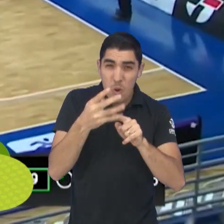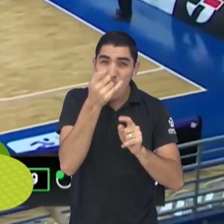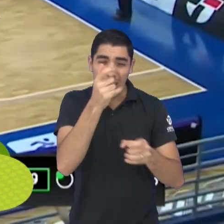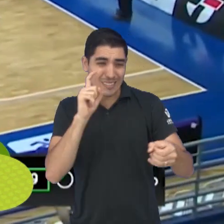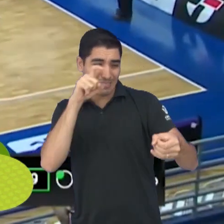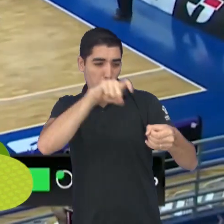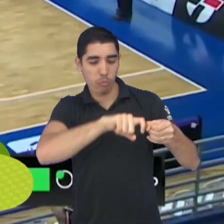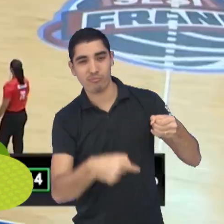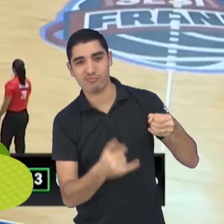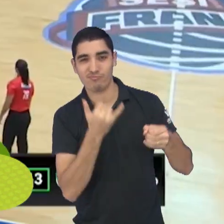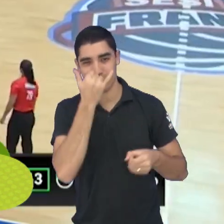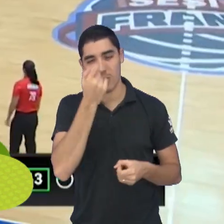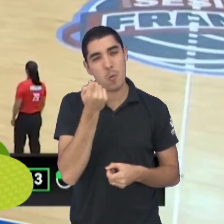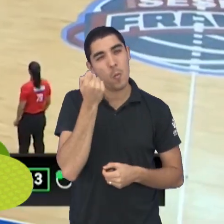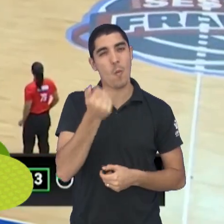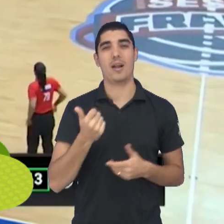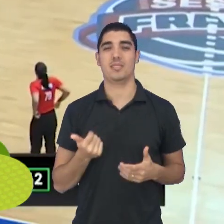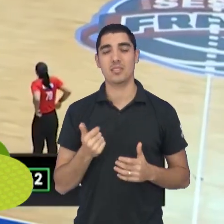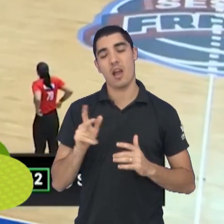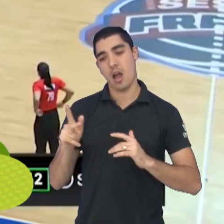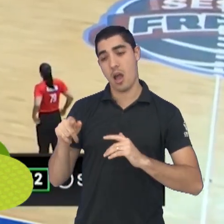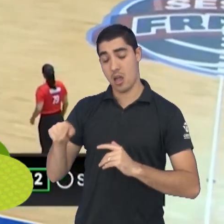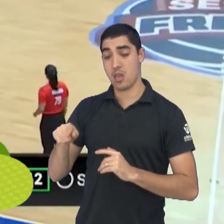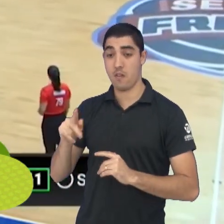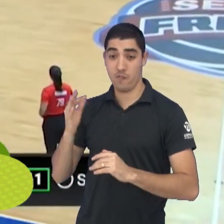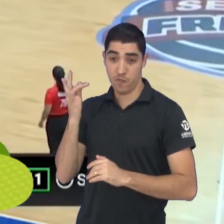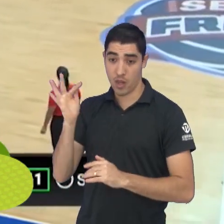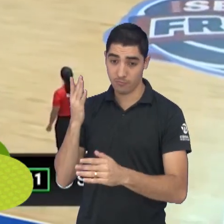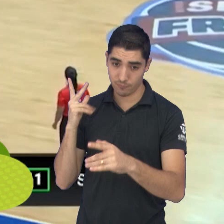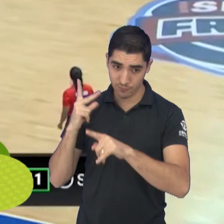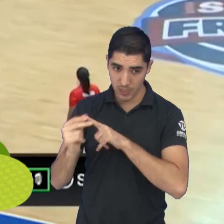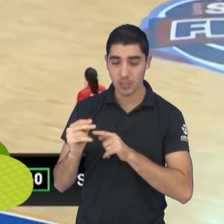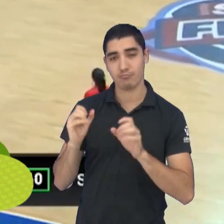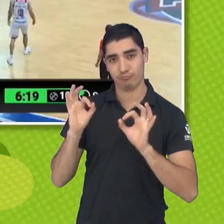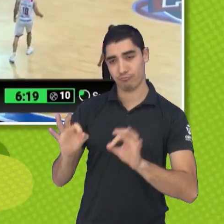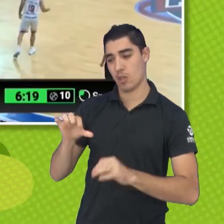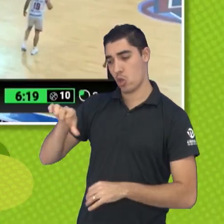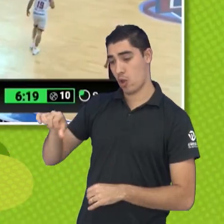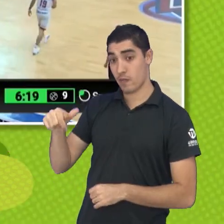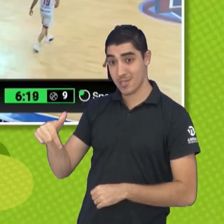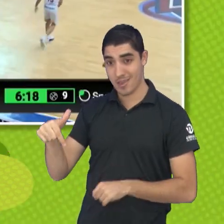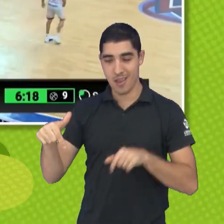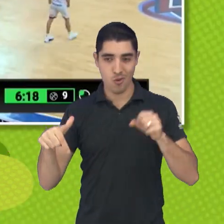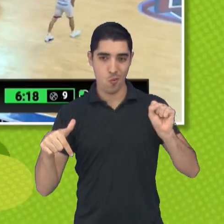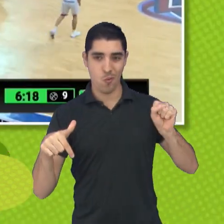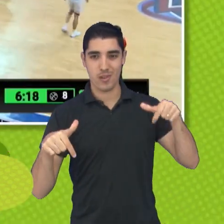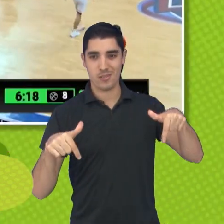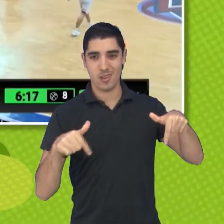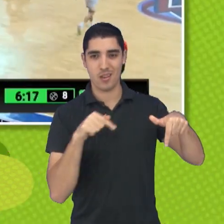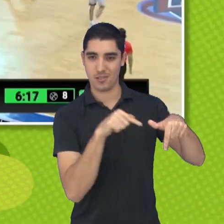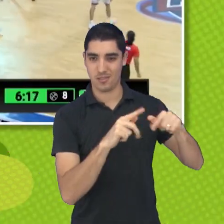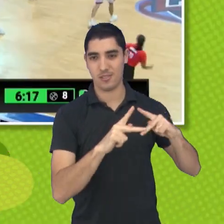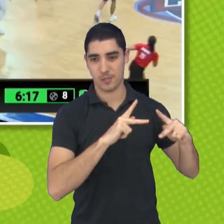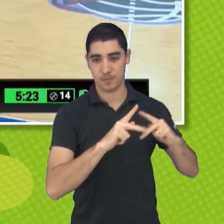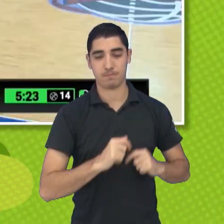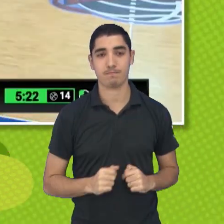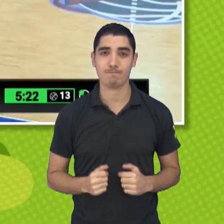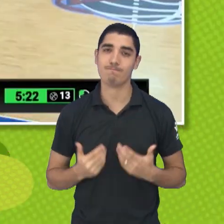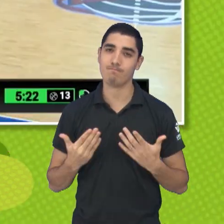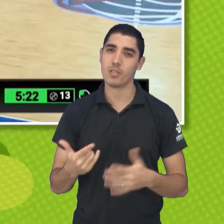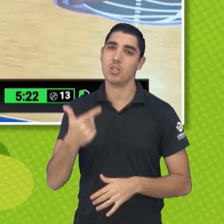não. Vitória da equipe de Franca, 97-87, Brunão. Mais uma partida que o São José oscila no campeonato,